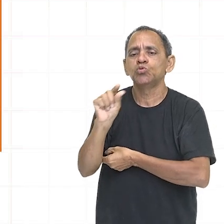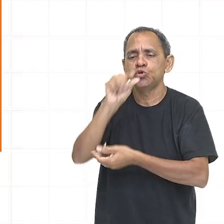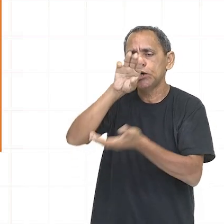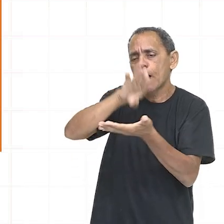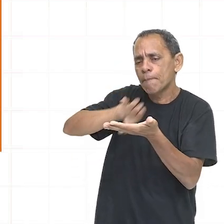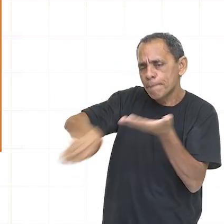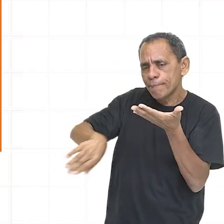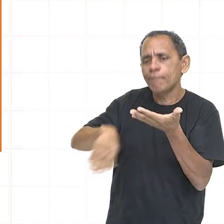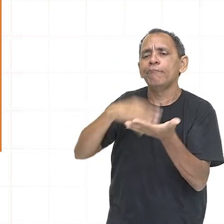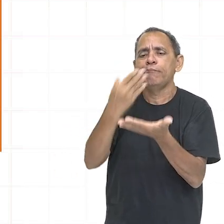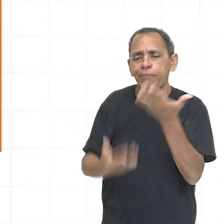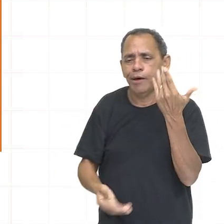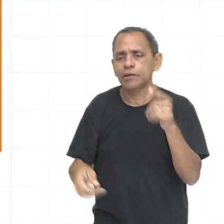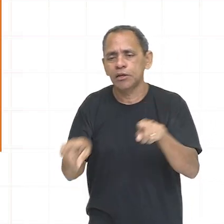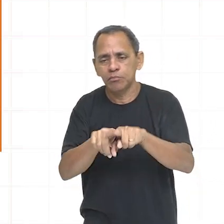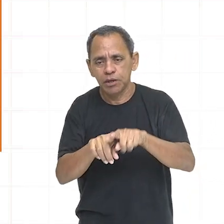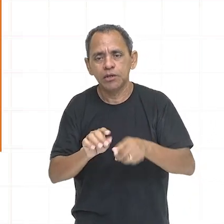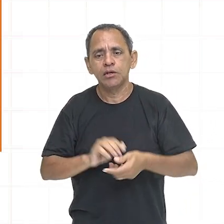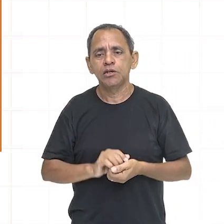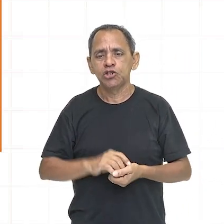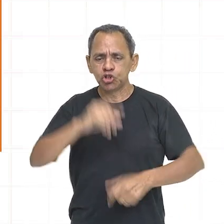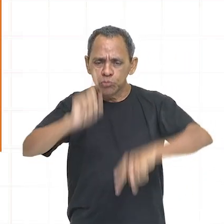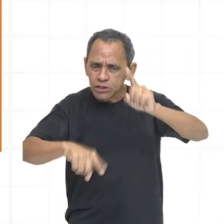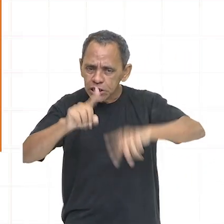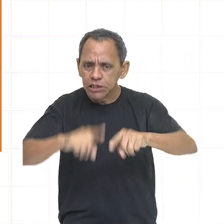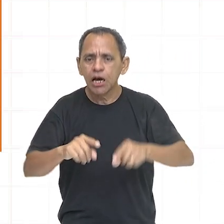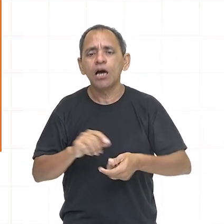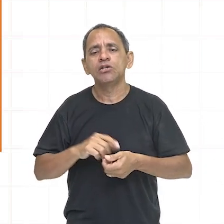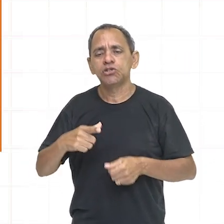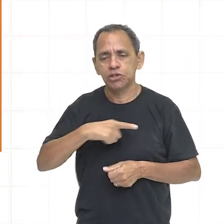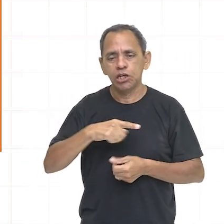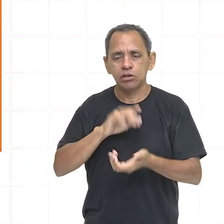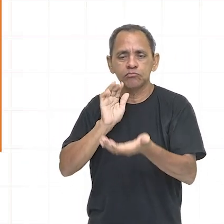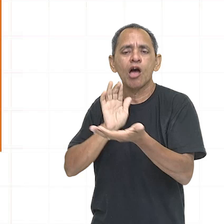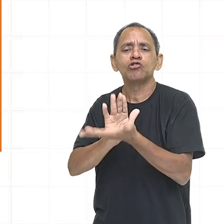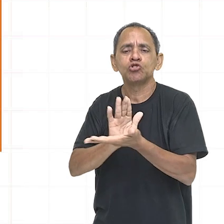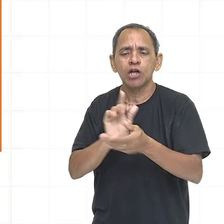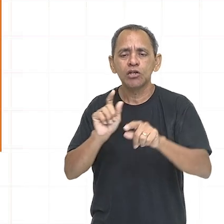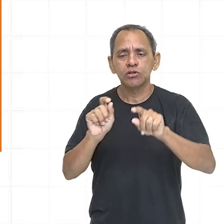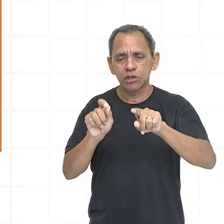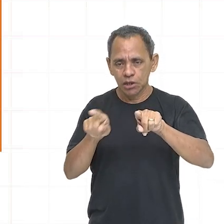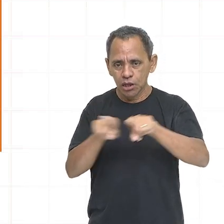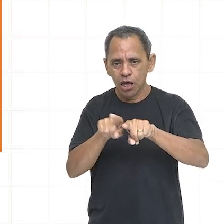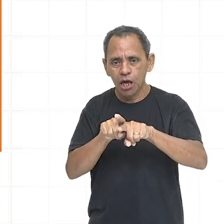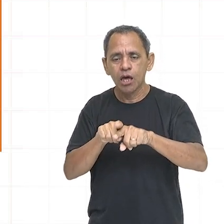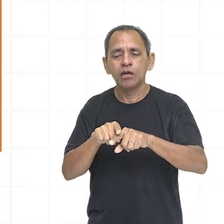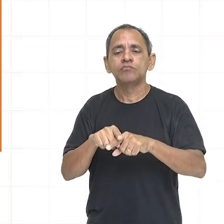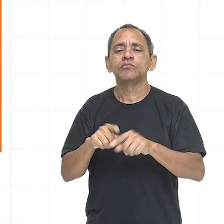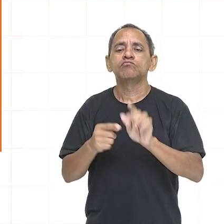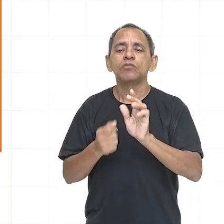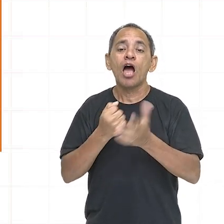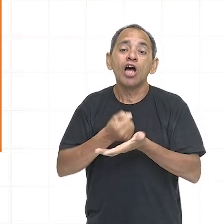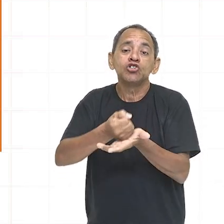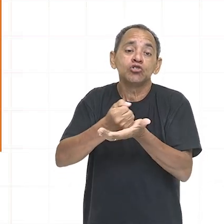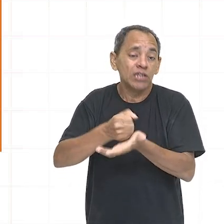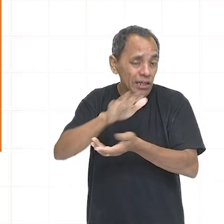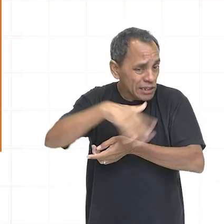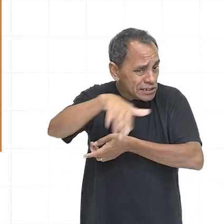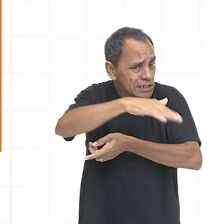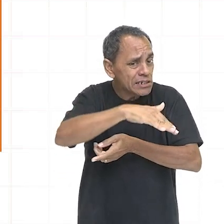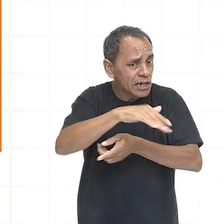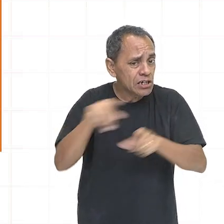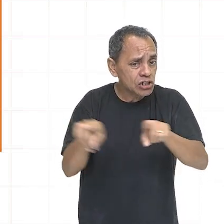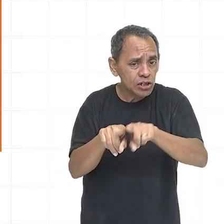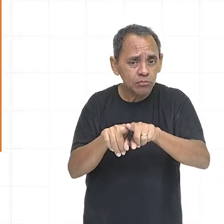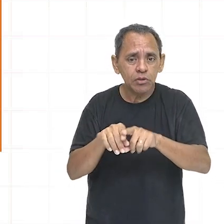ocorrer antigamente, tá? Então, realmente isso também tem ajudado bastante em todas as áreas. Esse processo aí de tecnologia